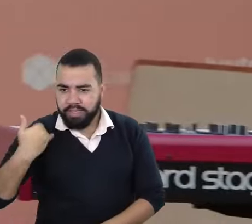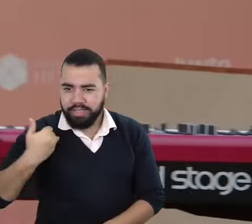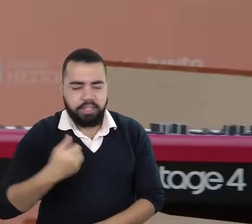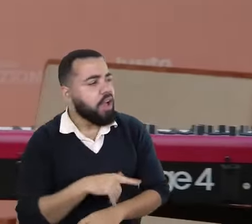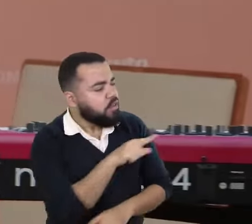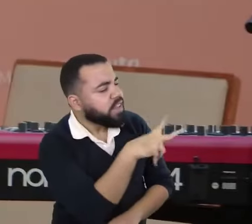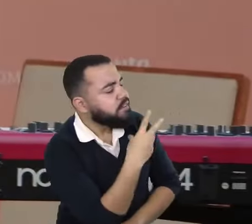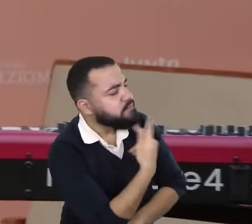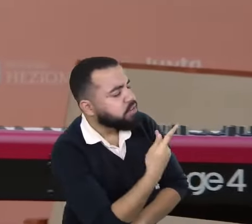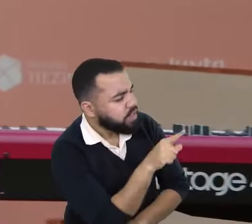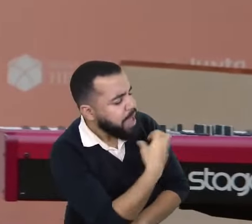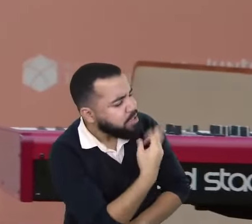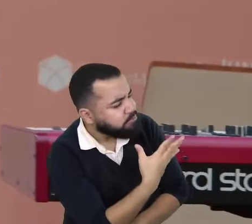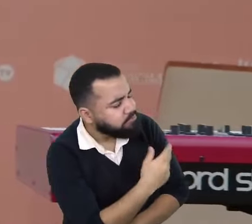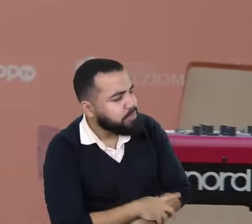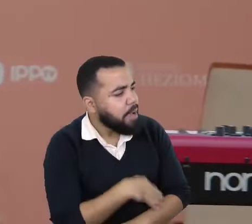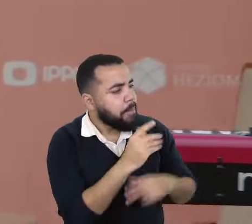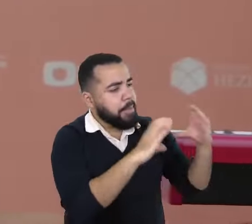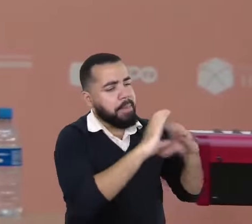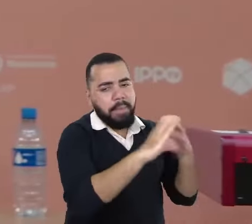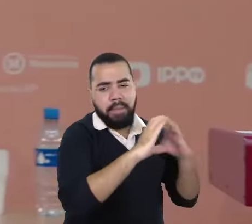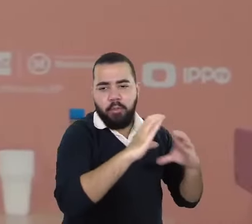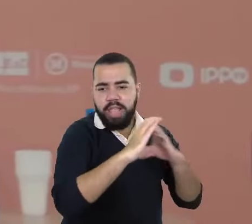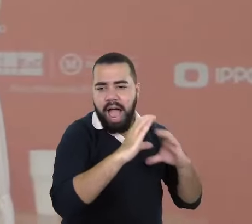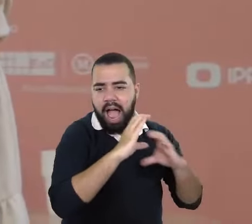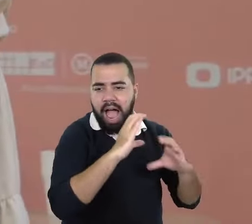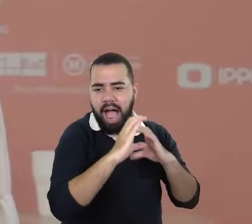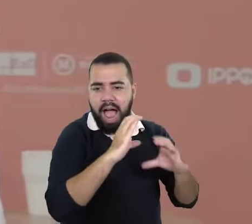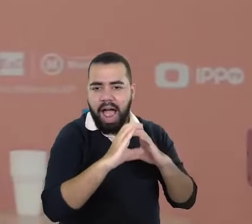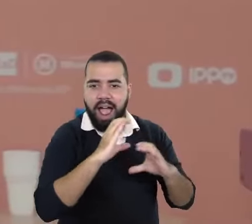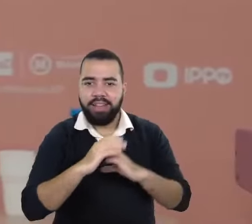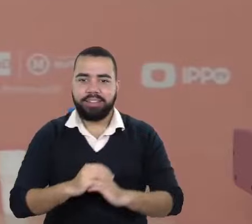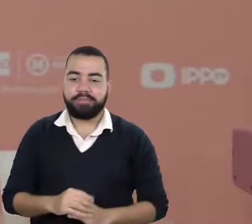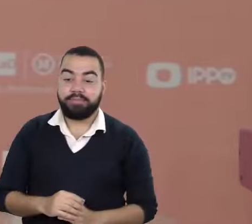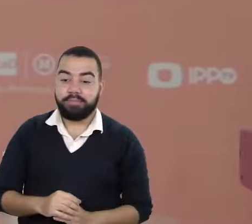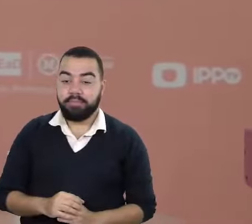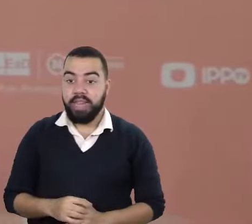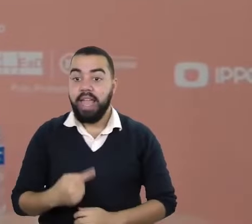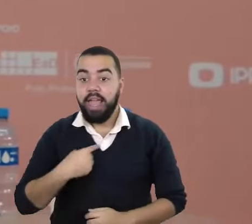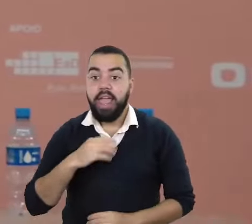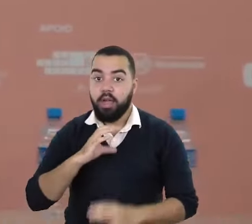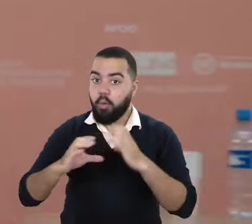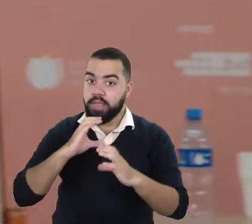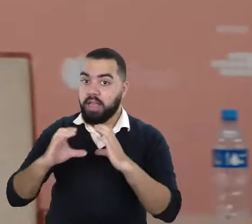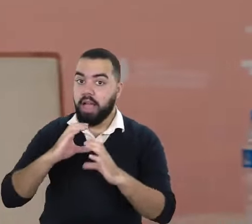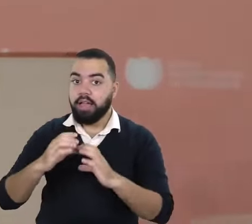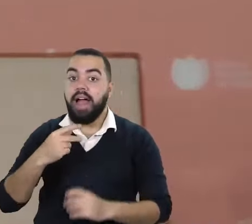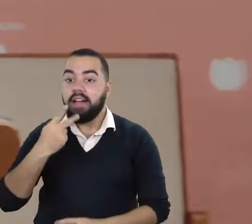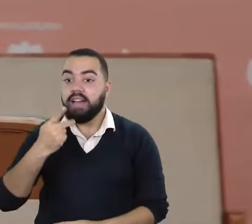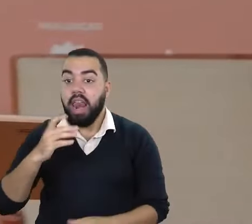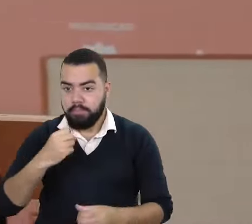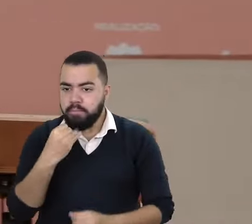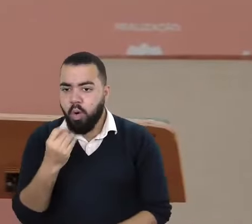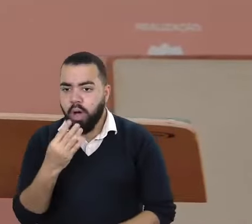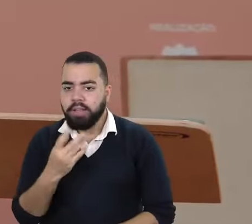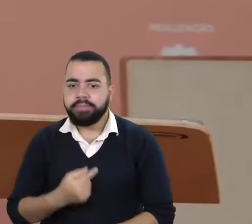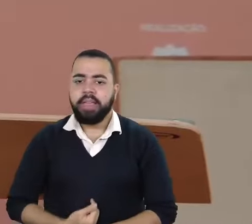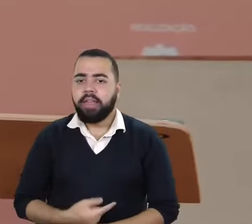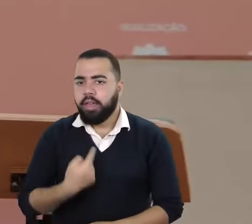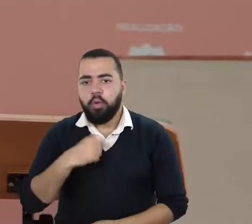altas habilidades, é na área da comunicação. Não que ela seja muito boa, mas na fala, sabe, gente? A fala.